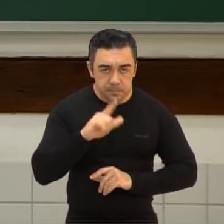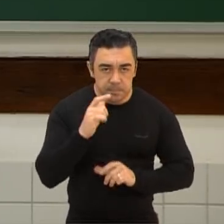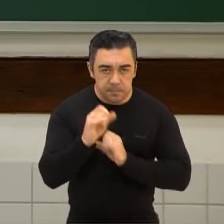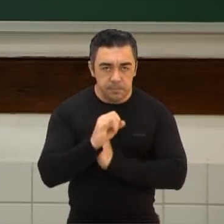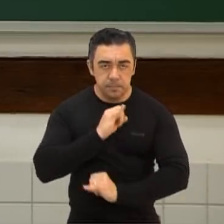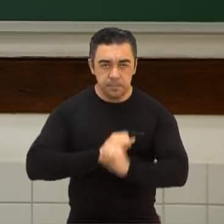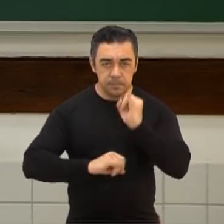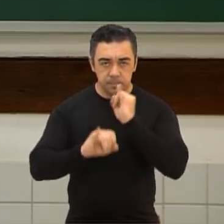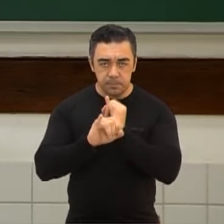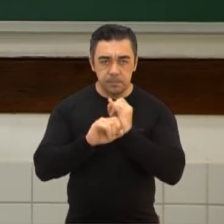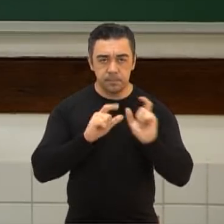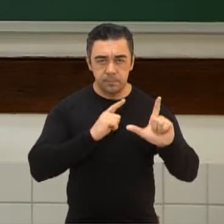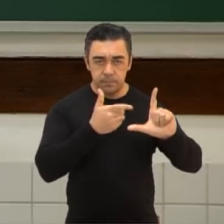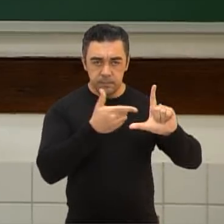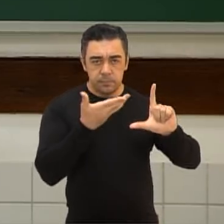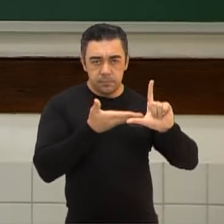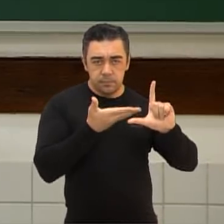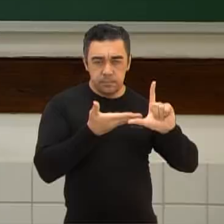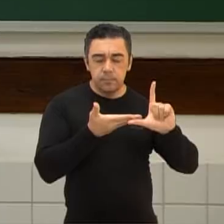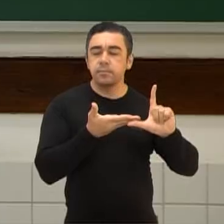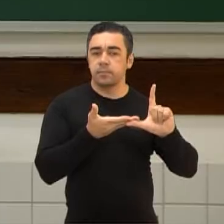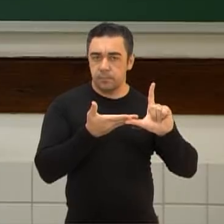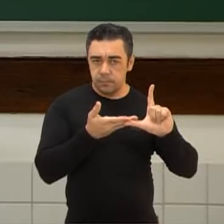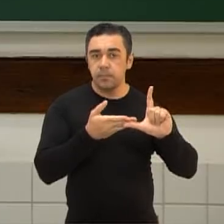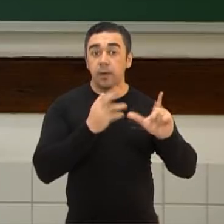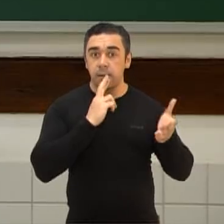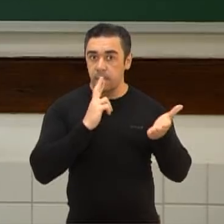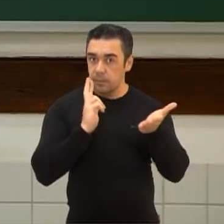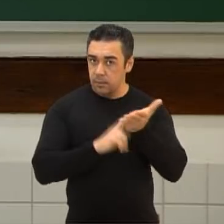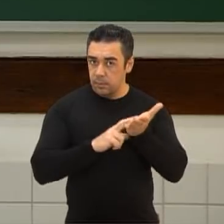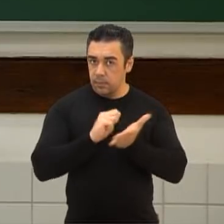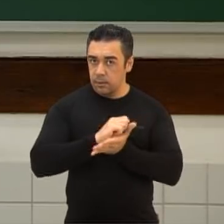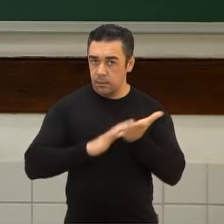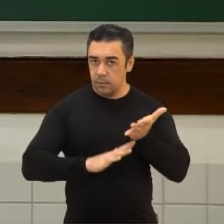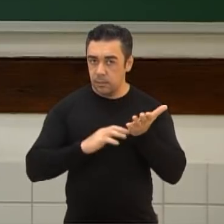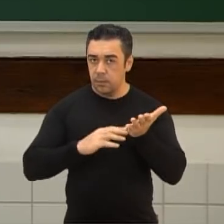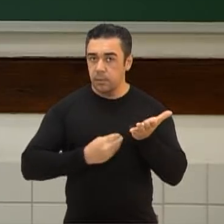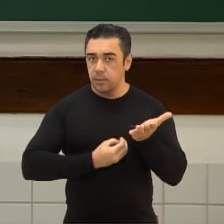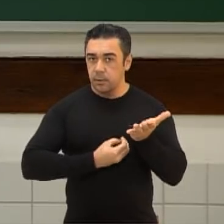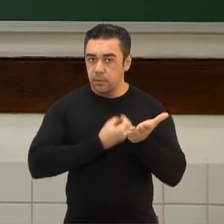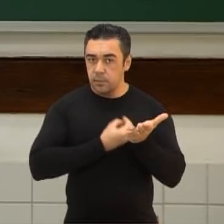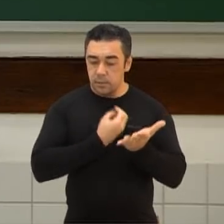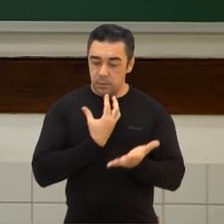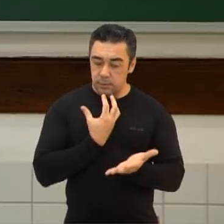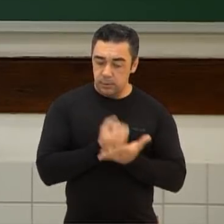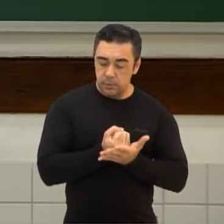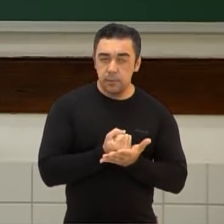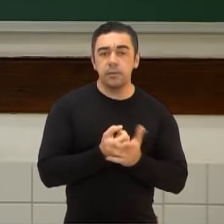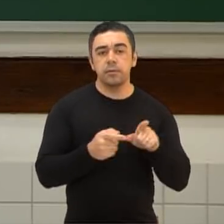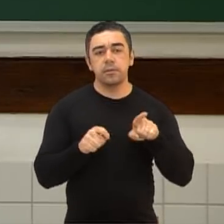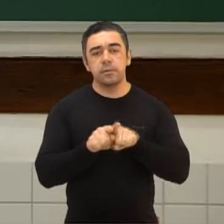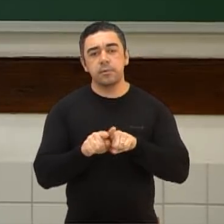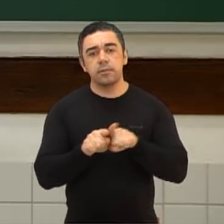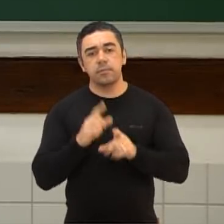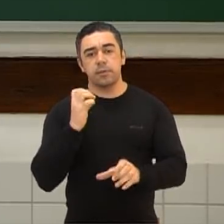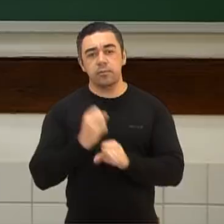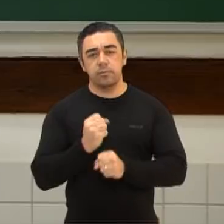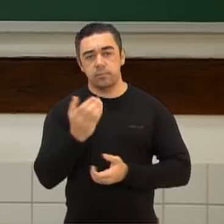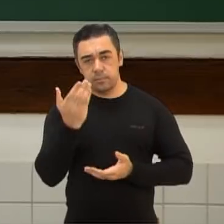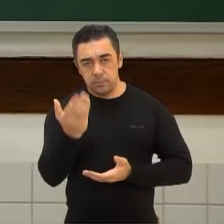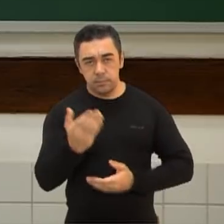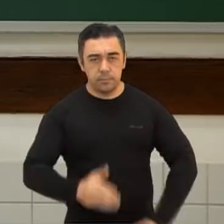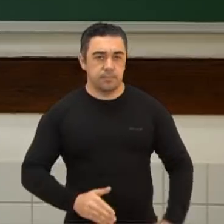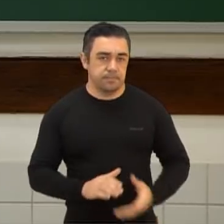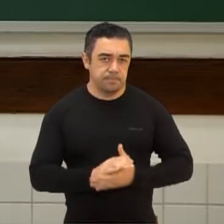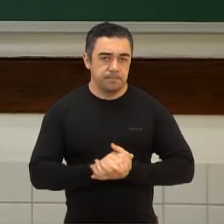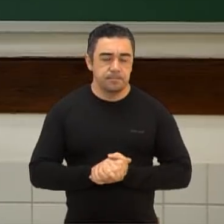pelo Classroom, lembre-se de fazê-las, pois além de presença, ela vai contabilizar nota para